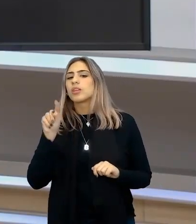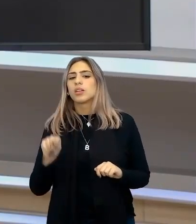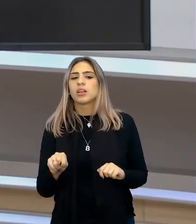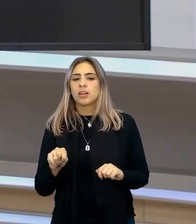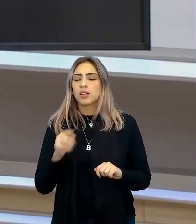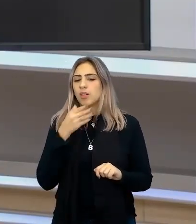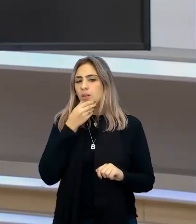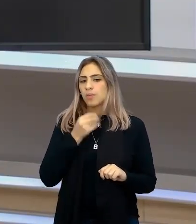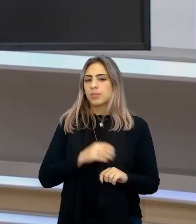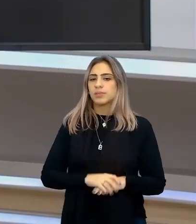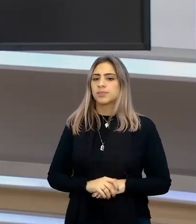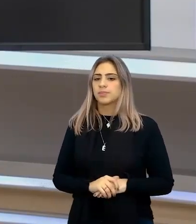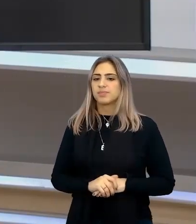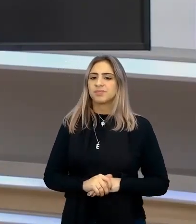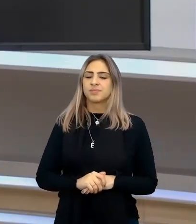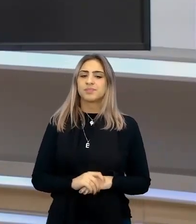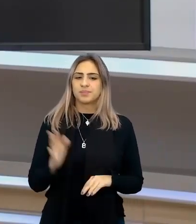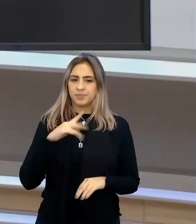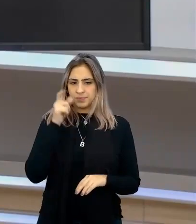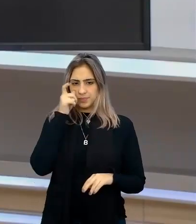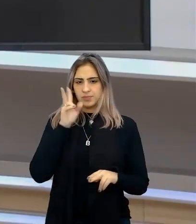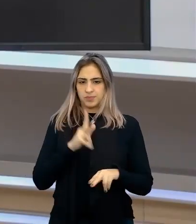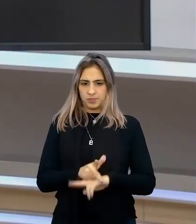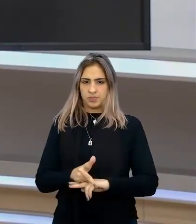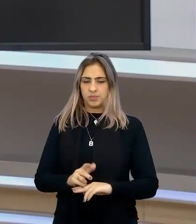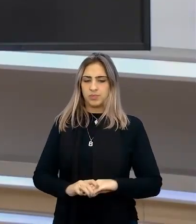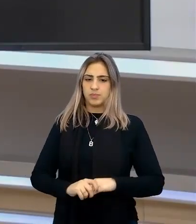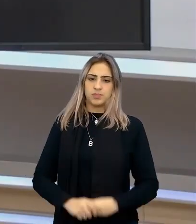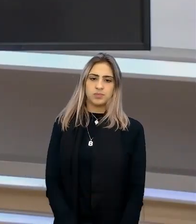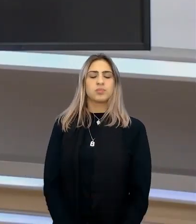um homem. Bora lá assistir o vídeo?